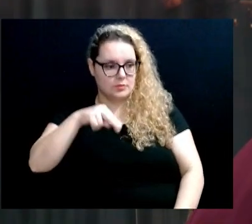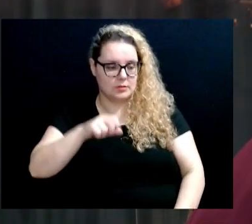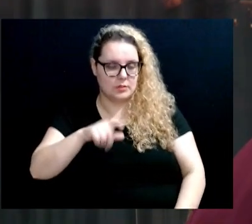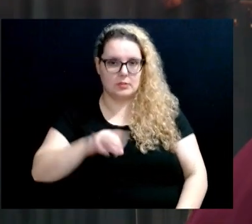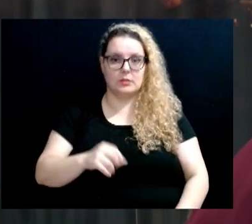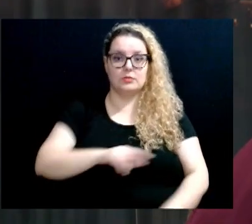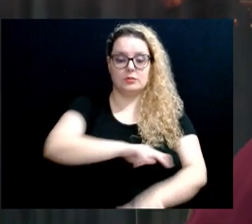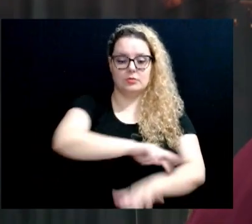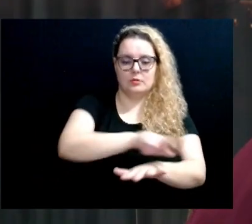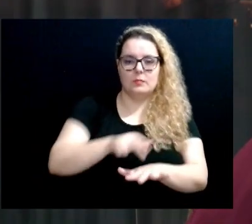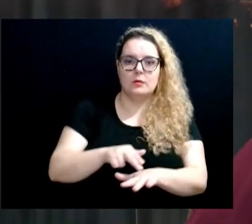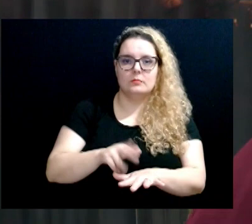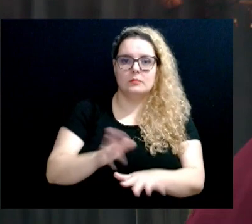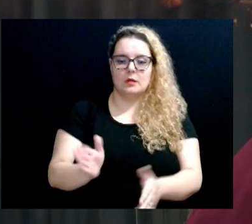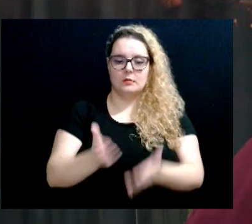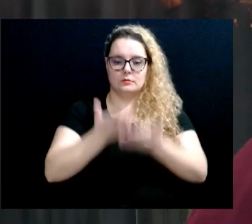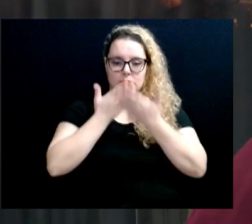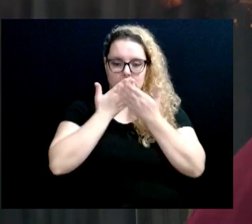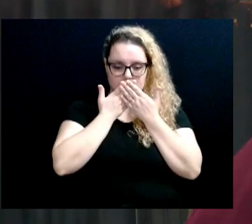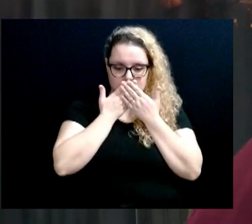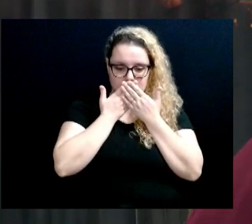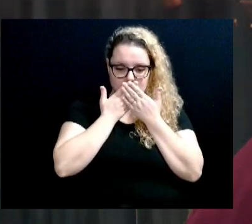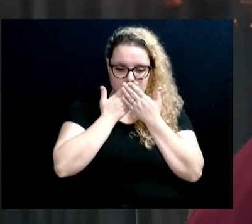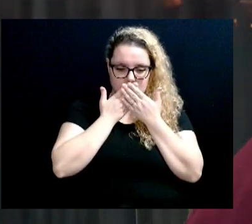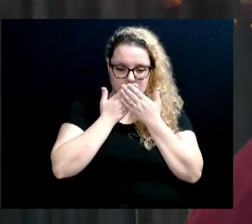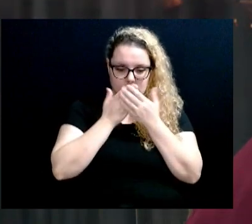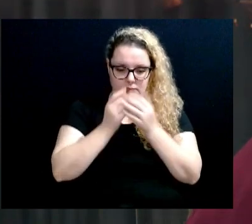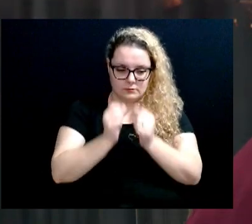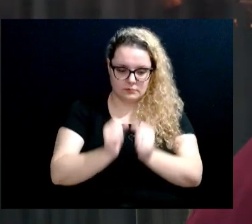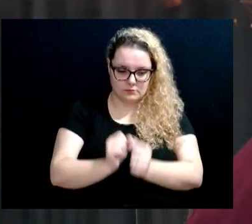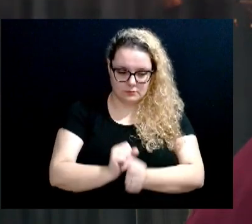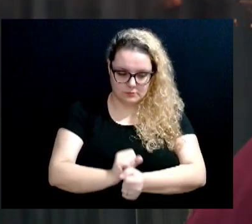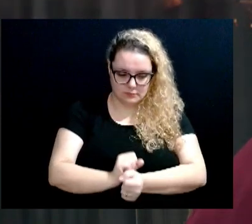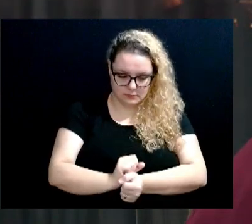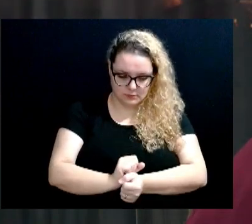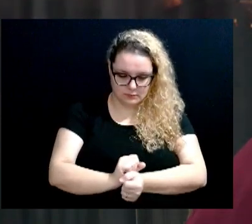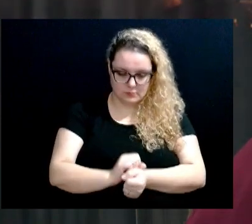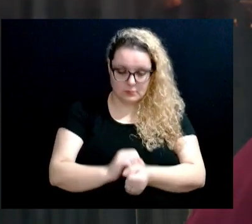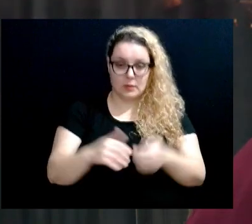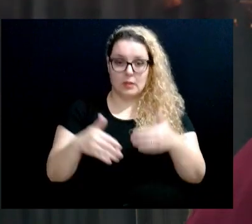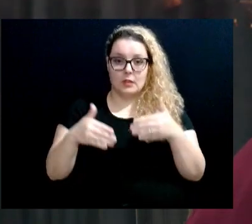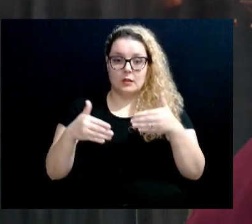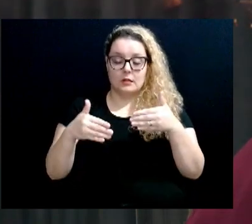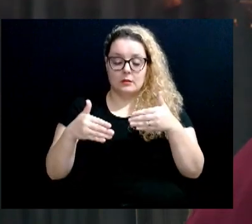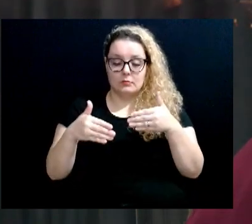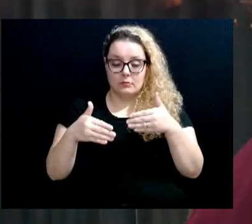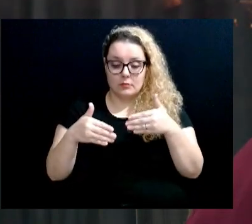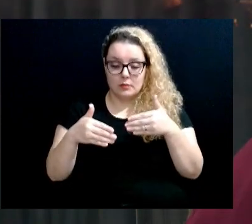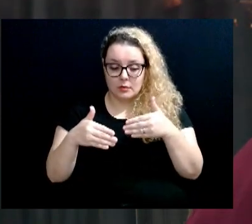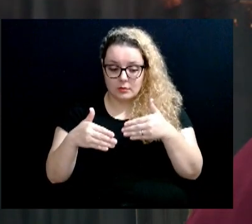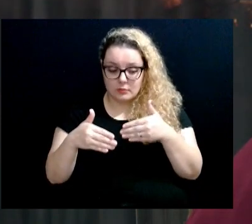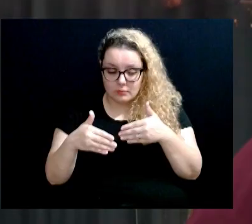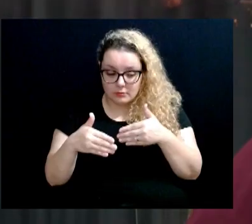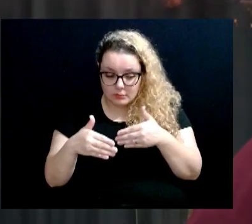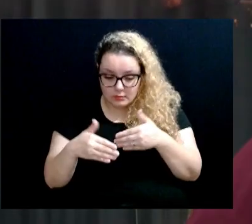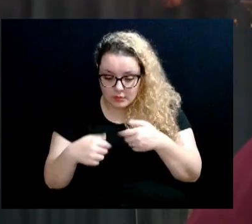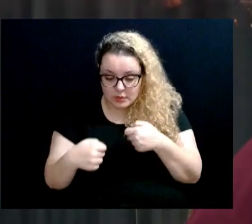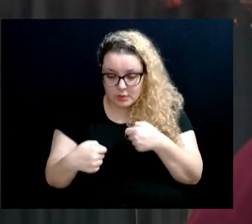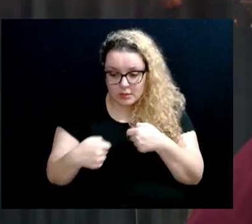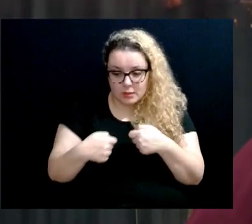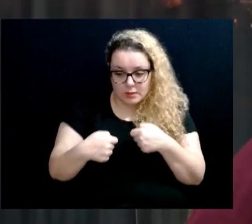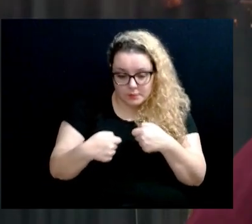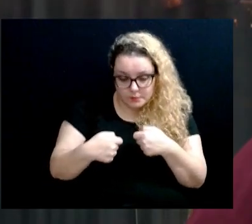calar. Ela passa a se diminuir, ela passa a se conter. Sim. Então se torna aquela criança